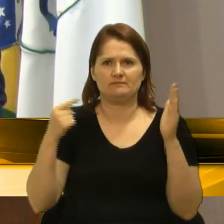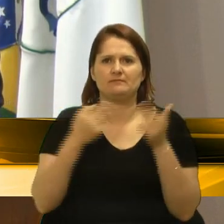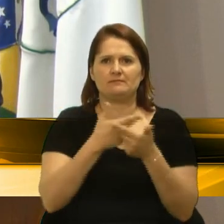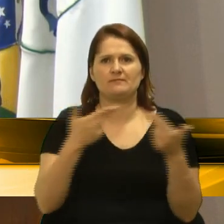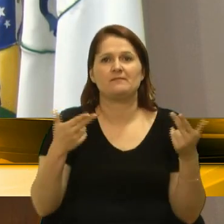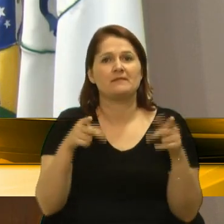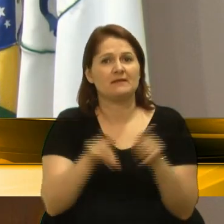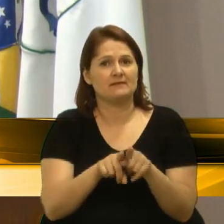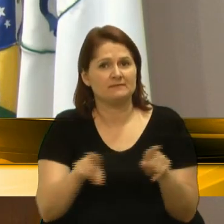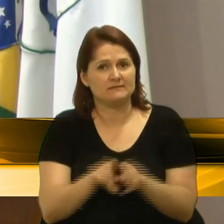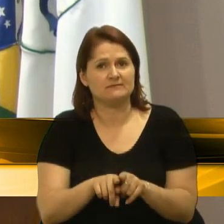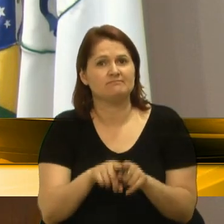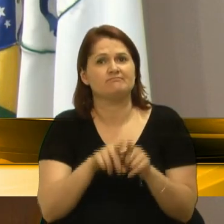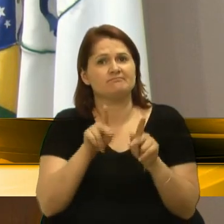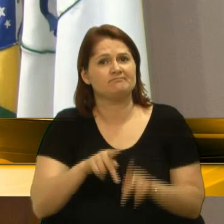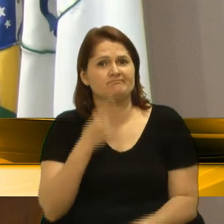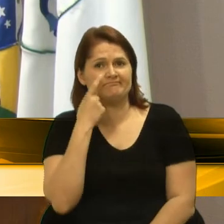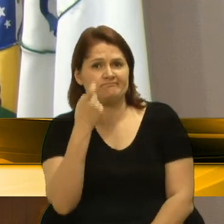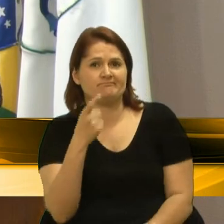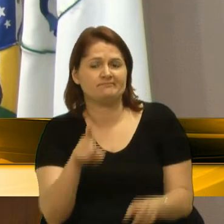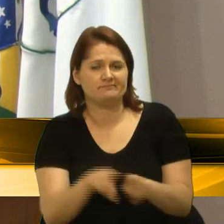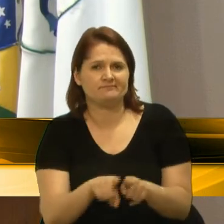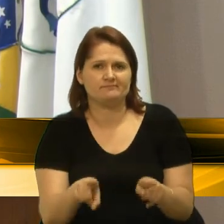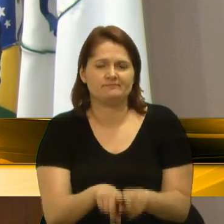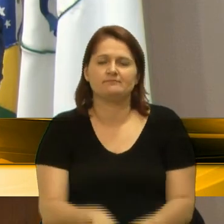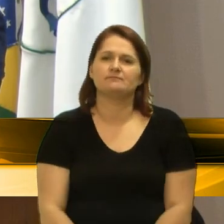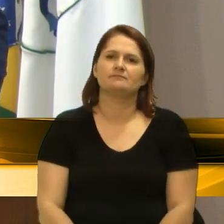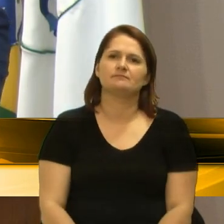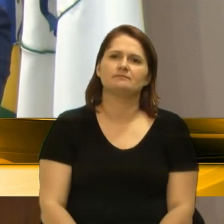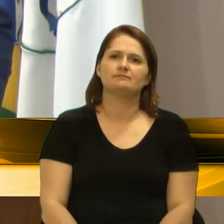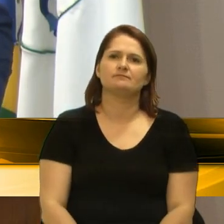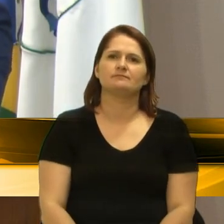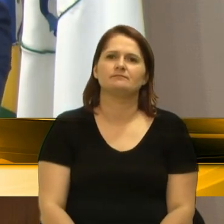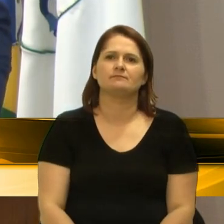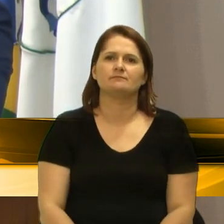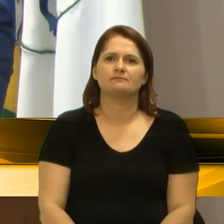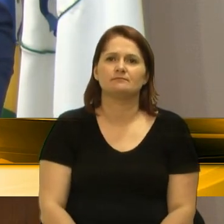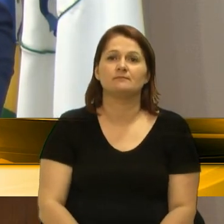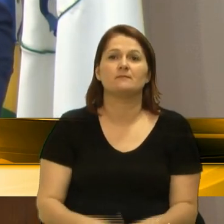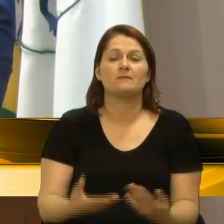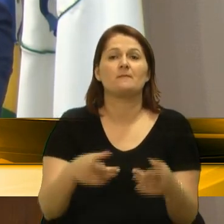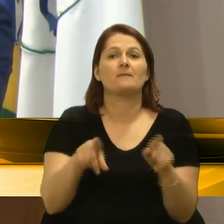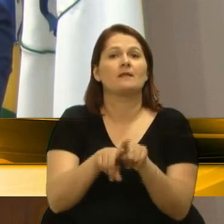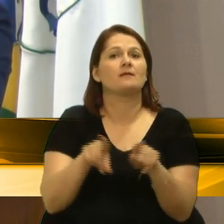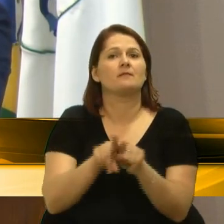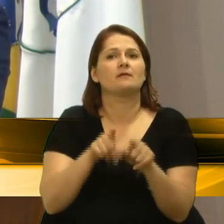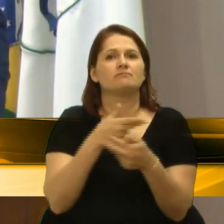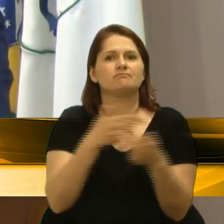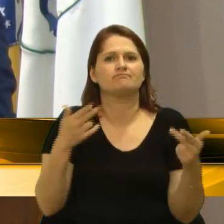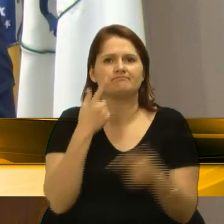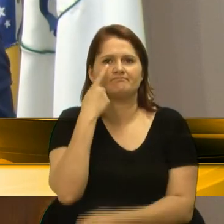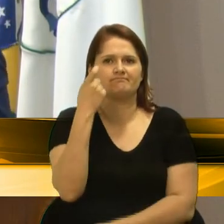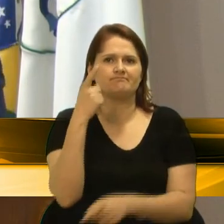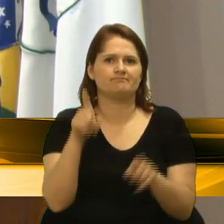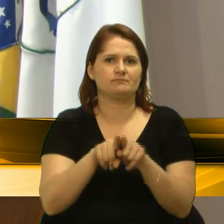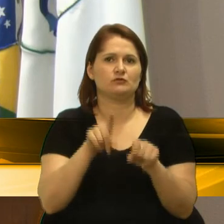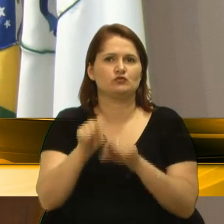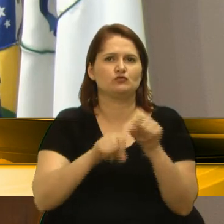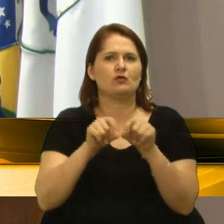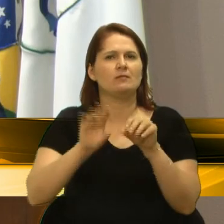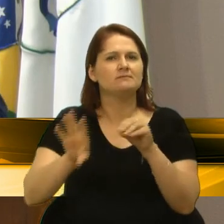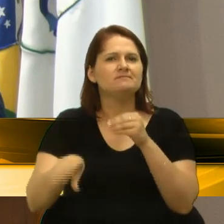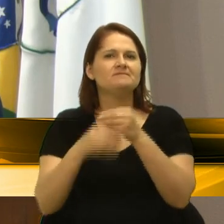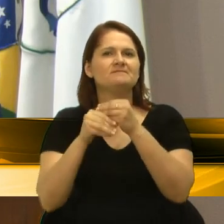alguém interessado, isso é lógico? Muito lógico. Uma questão muito interessante sobre os aditamentos é